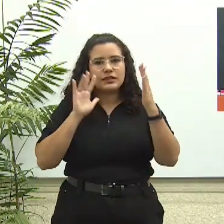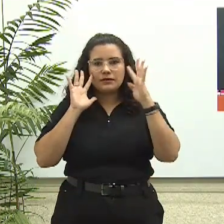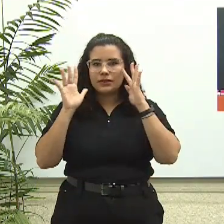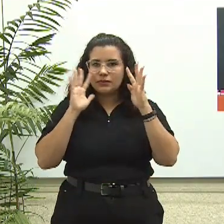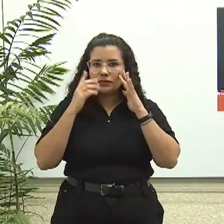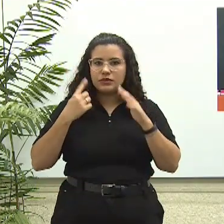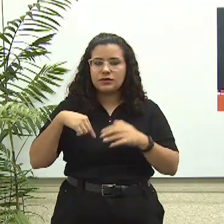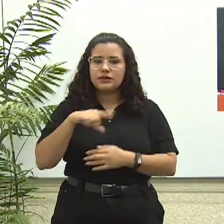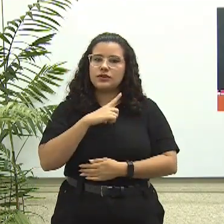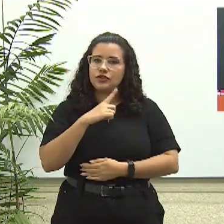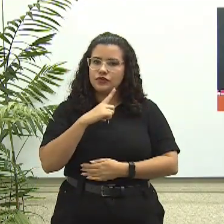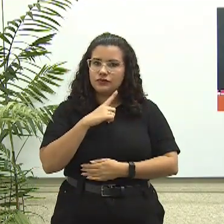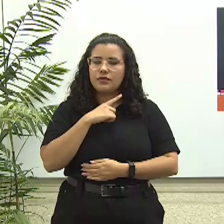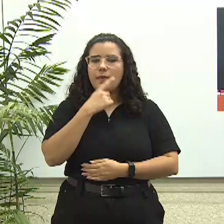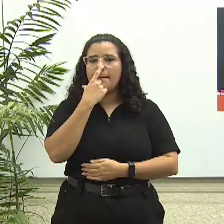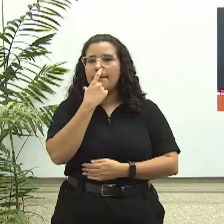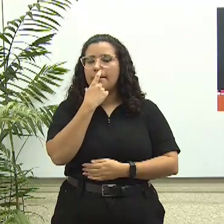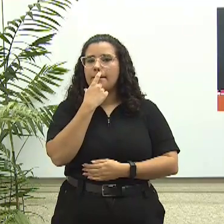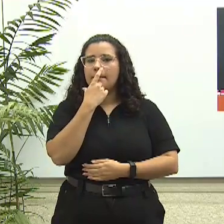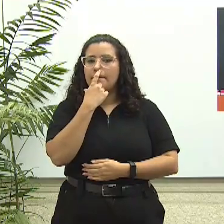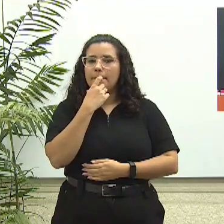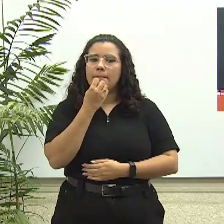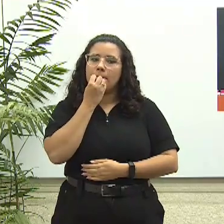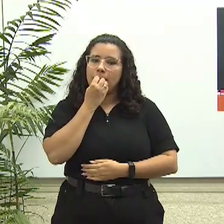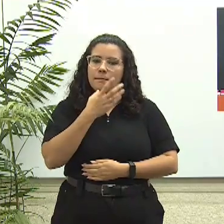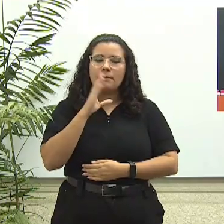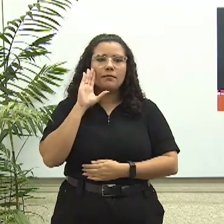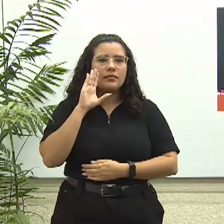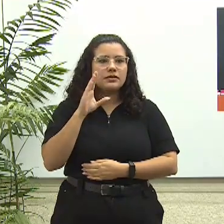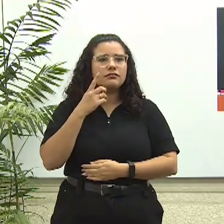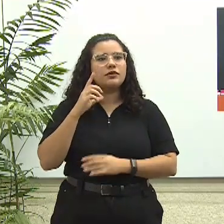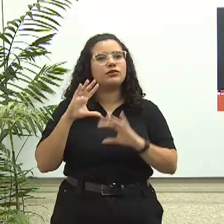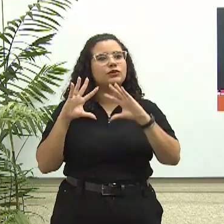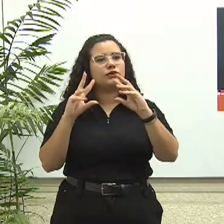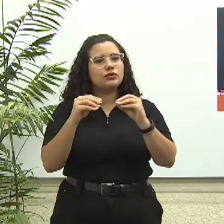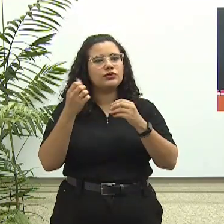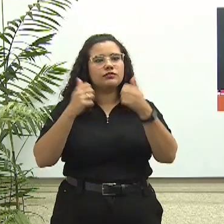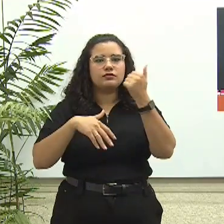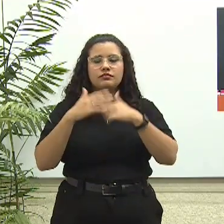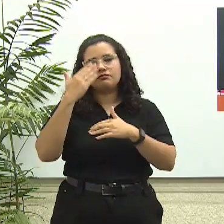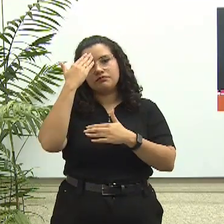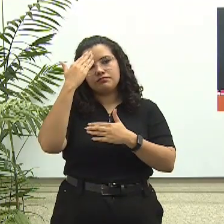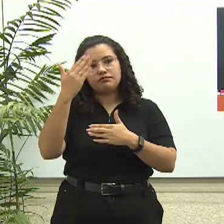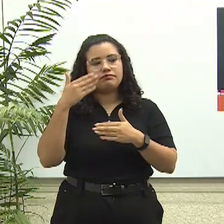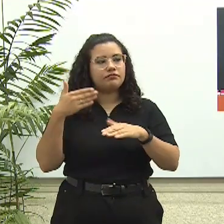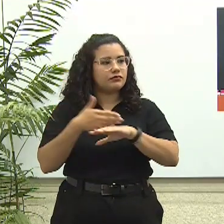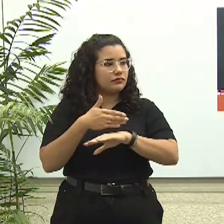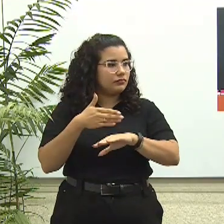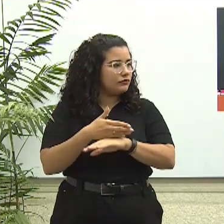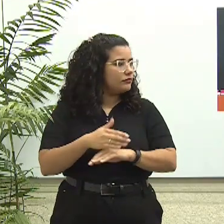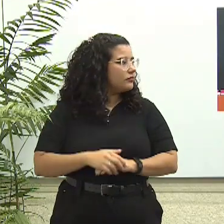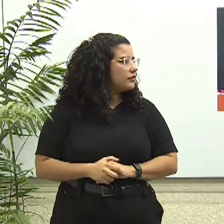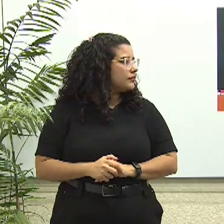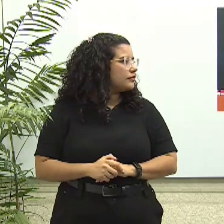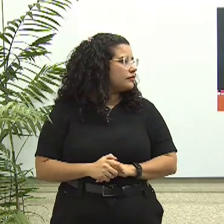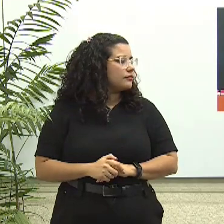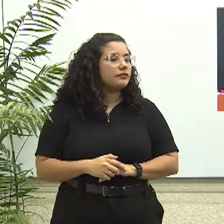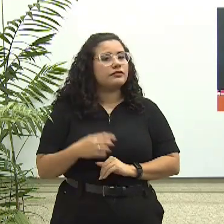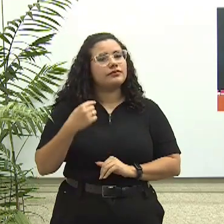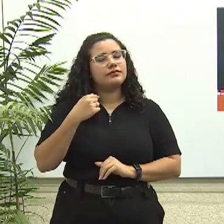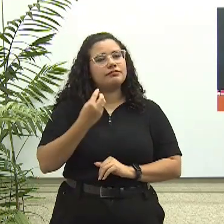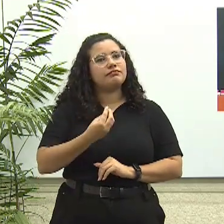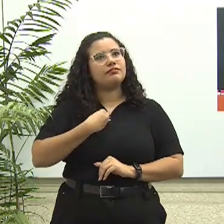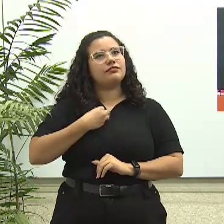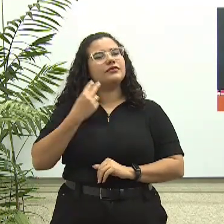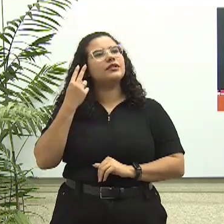tiveram né muito boas as afirmações as questões colocadas aqui por todos Obrigado pela participação eh me lembrou um pouco